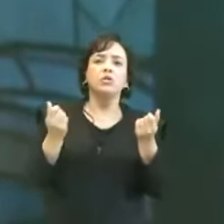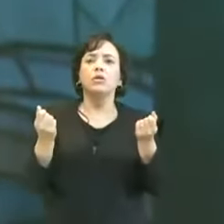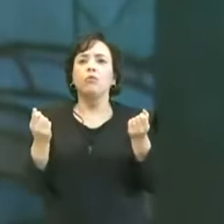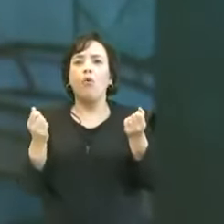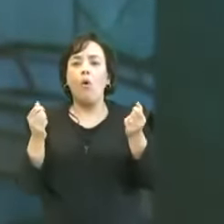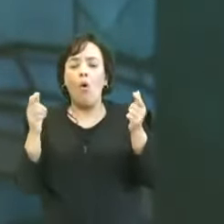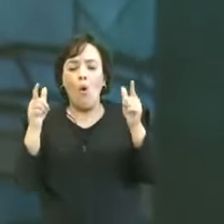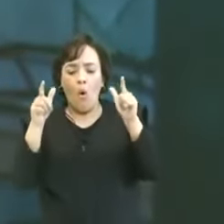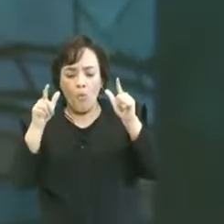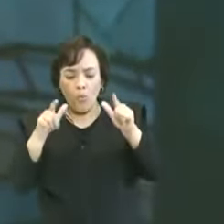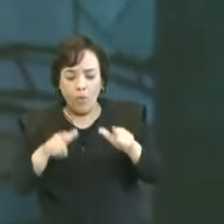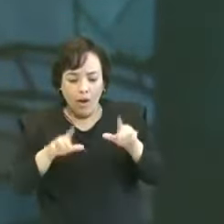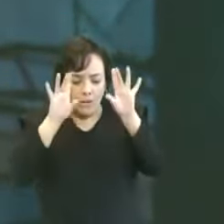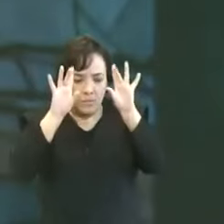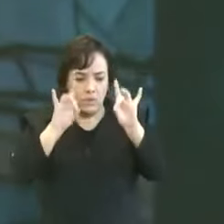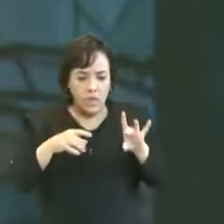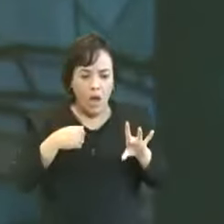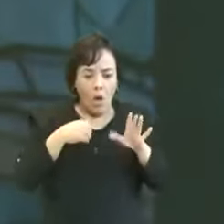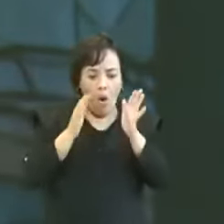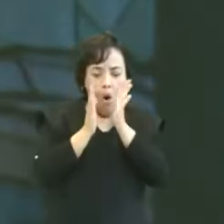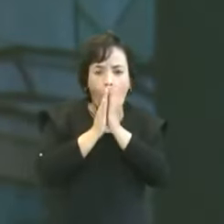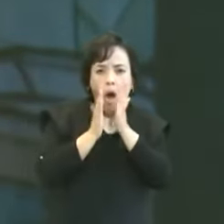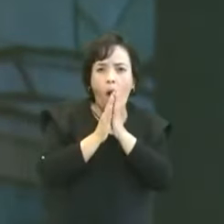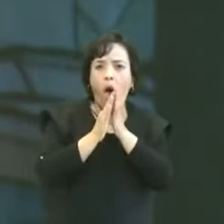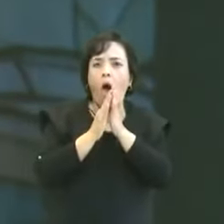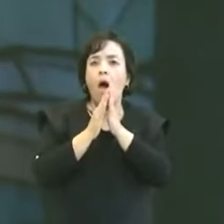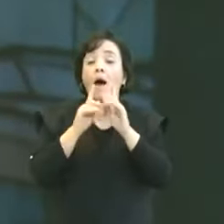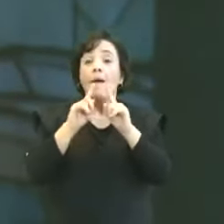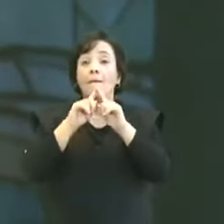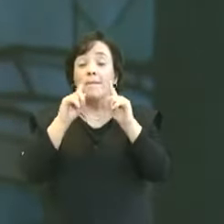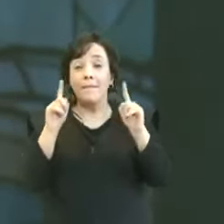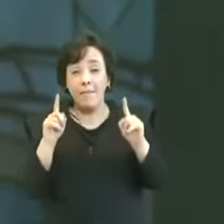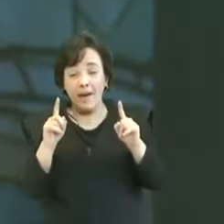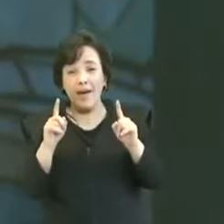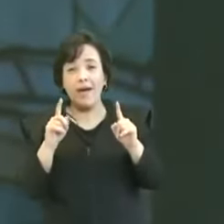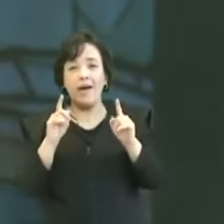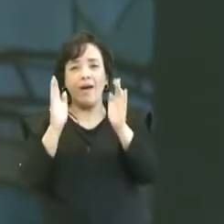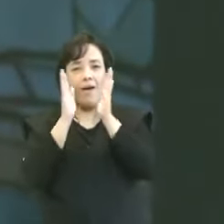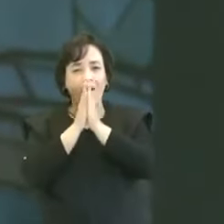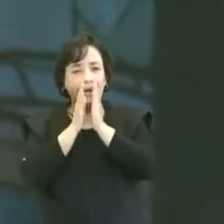que descobrimos. Ela tem a ver com paixão.